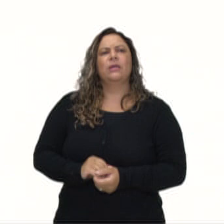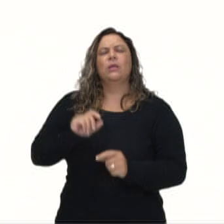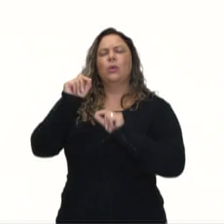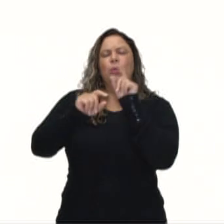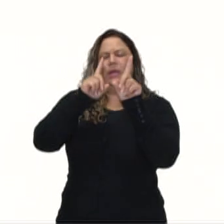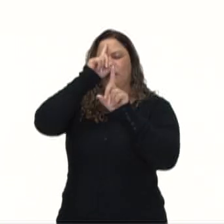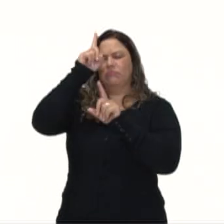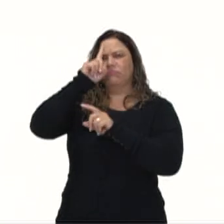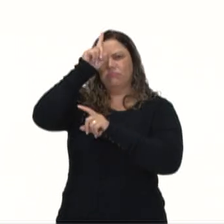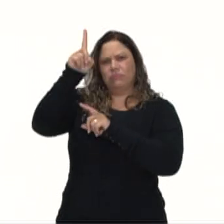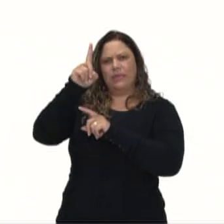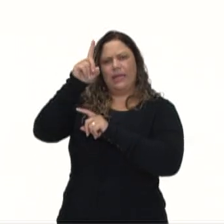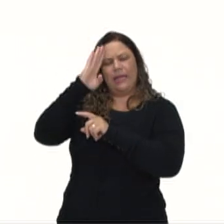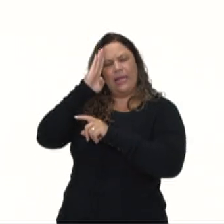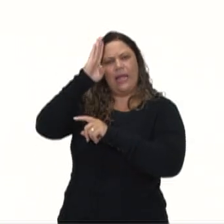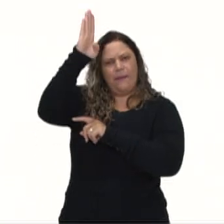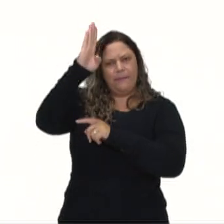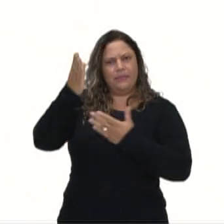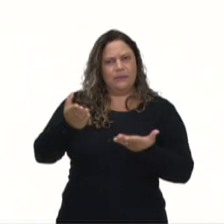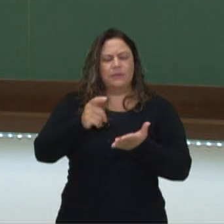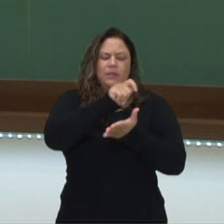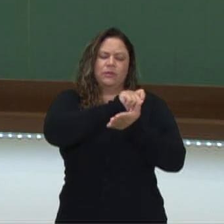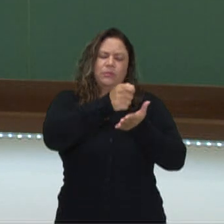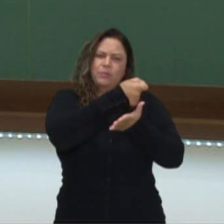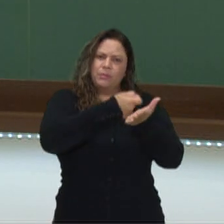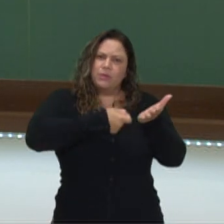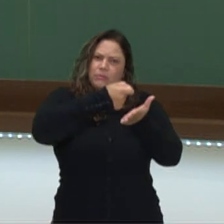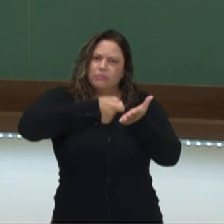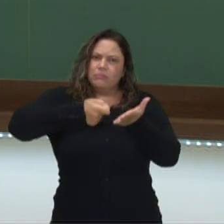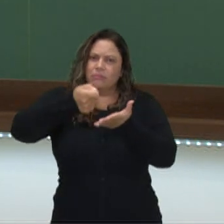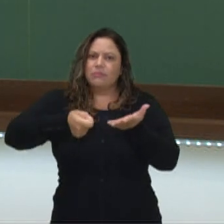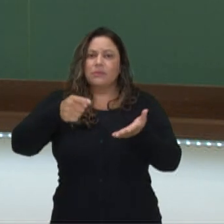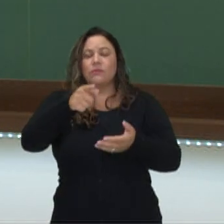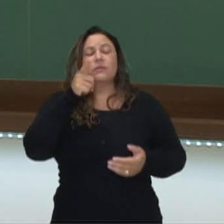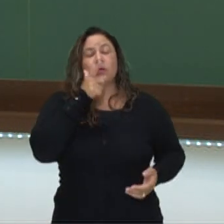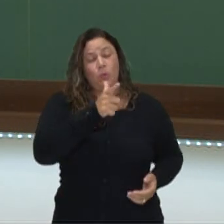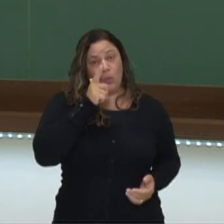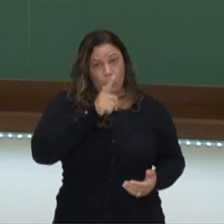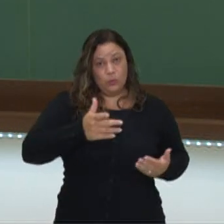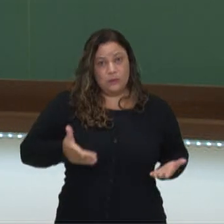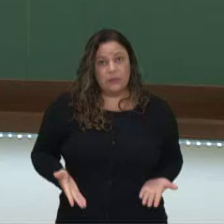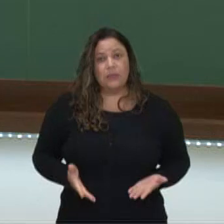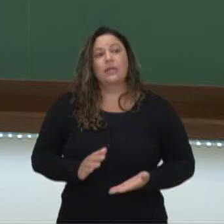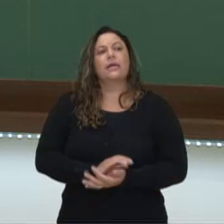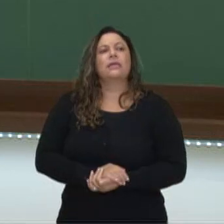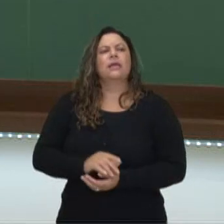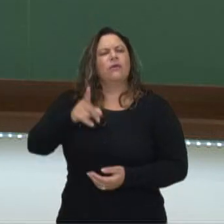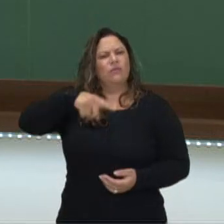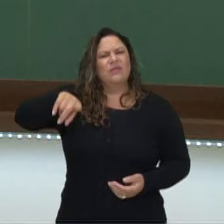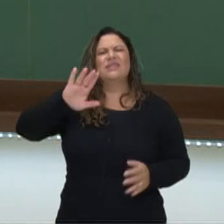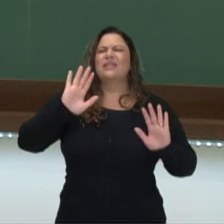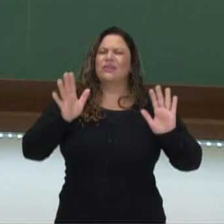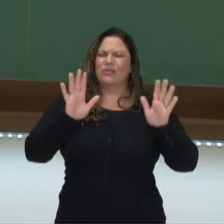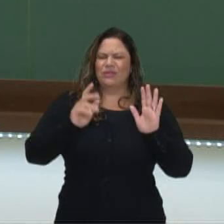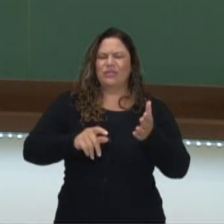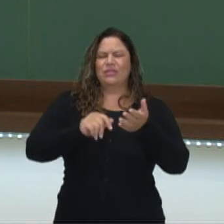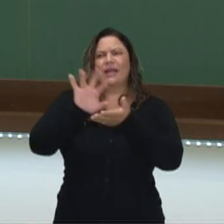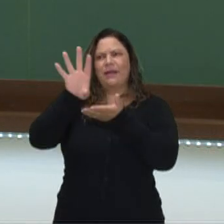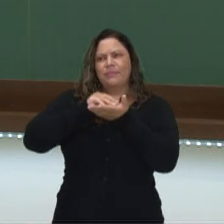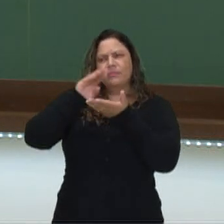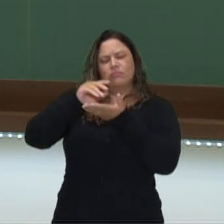ideias-chave de textos por meio de anotações? E aí, você consegue fazer isso? Você já fez anotações de